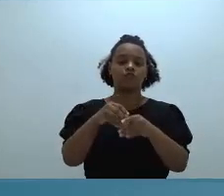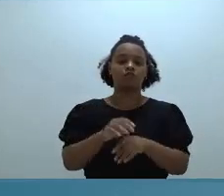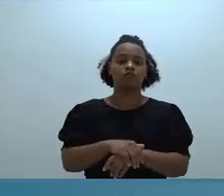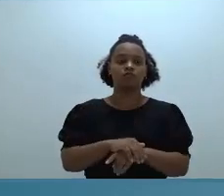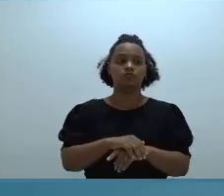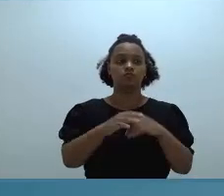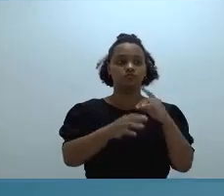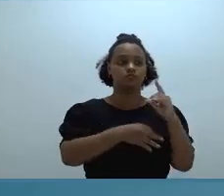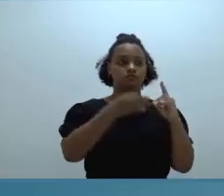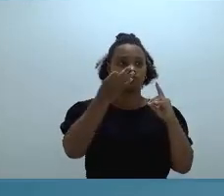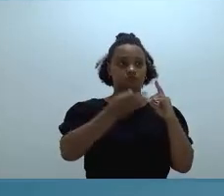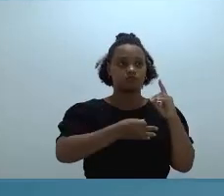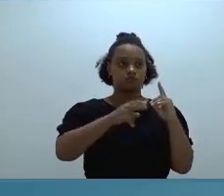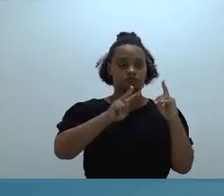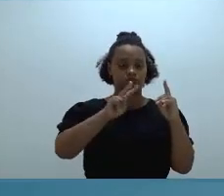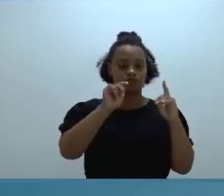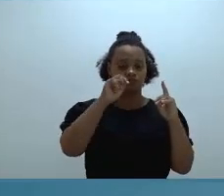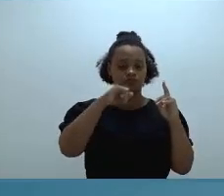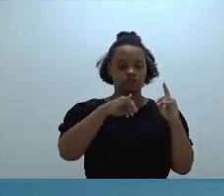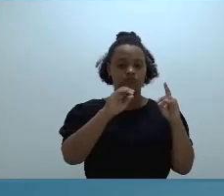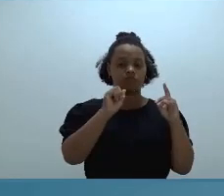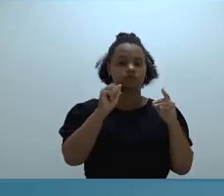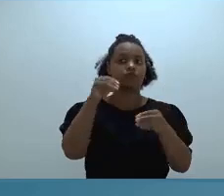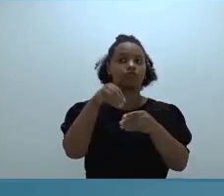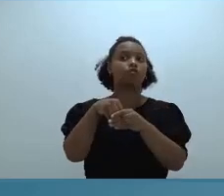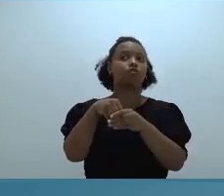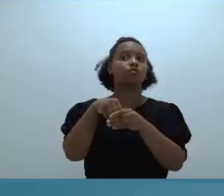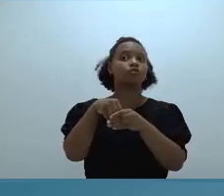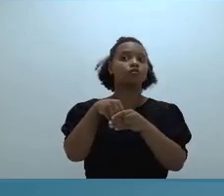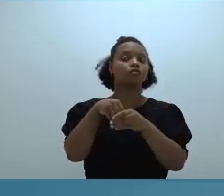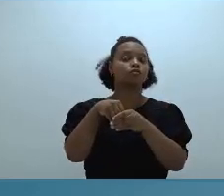Desembargadora Maria Lúcia Silveira.